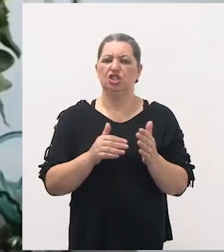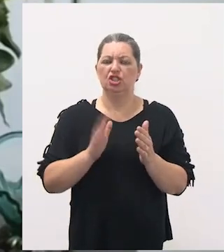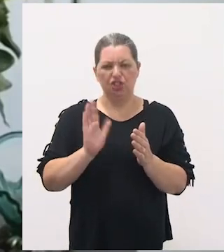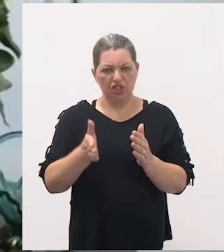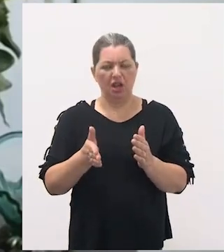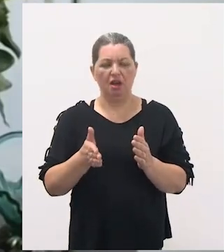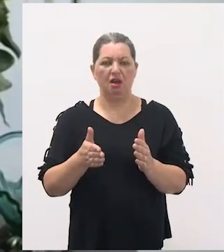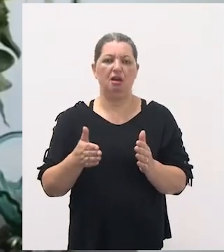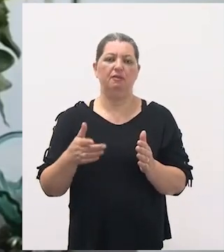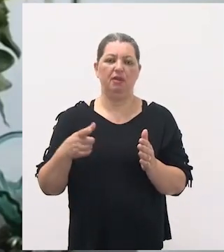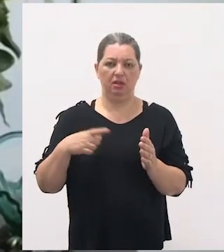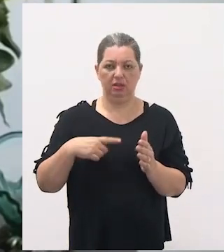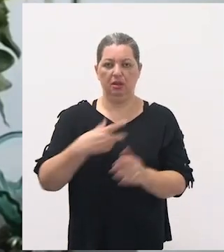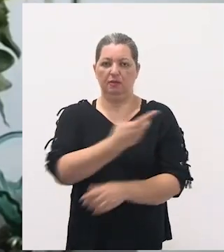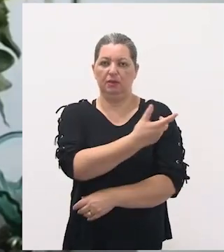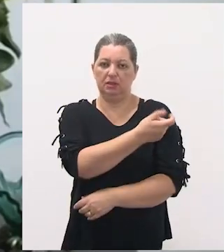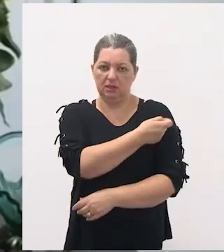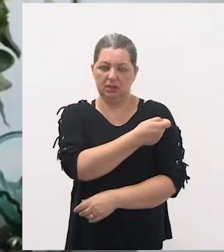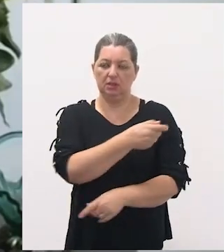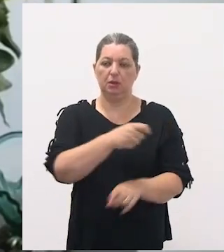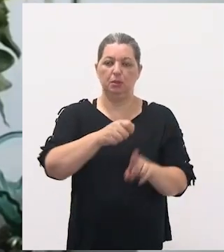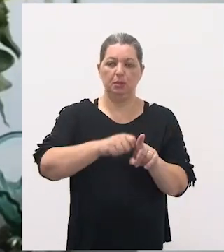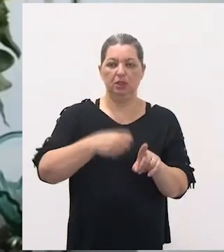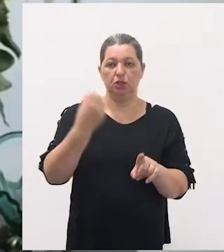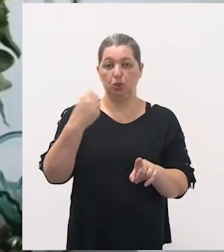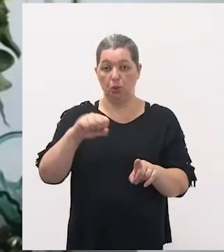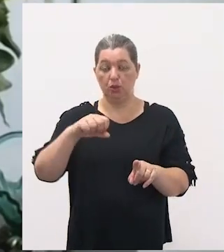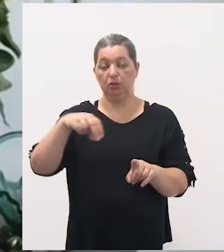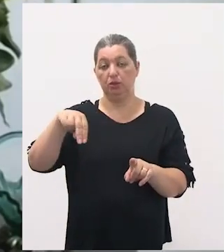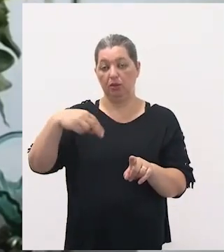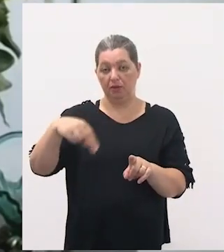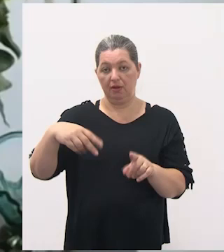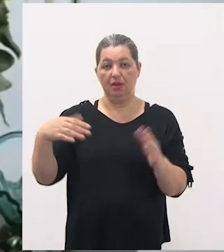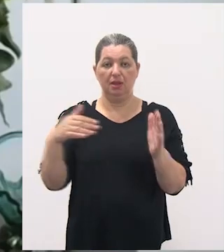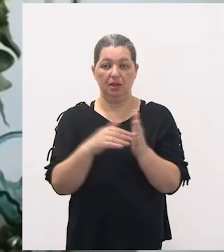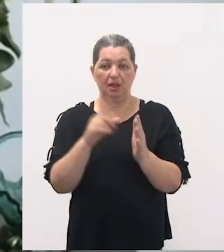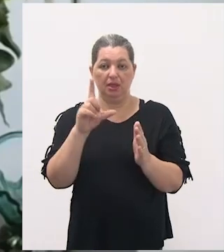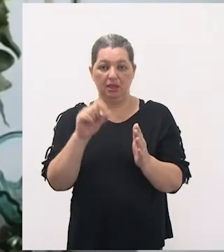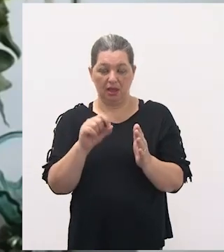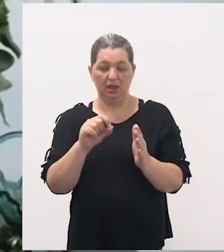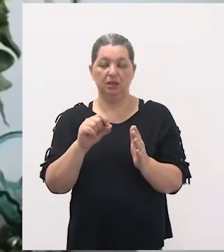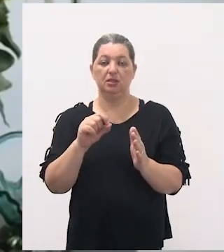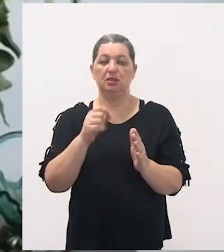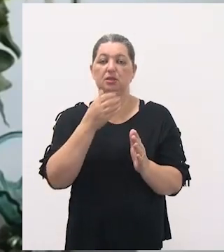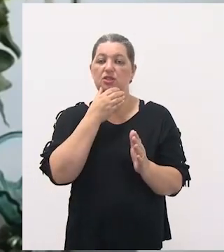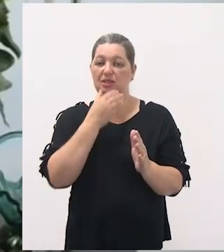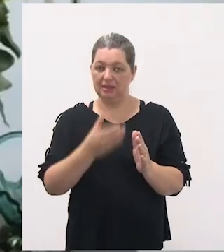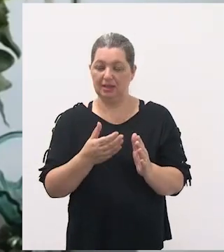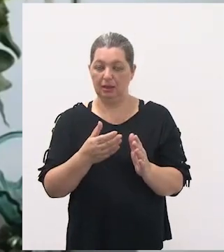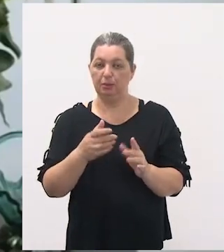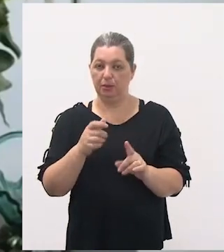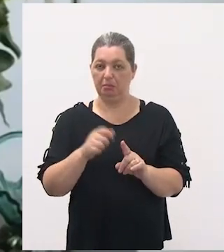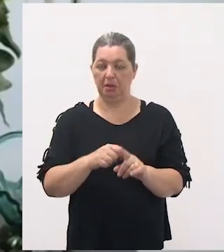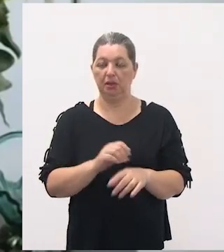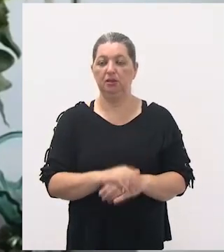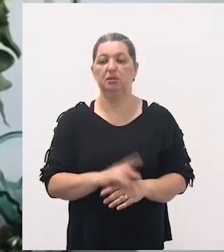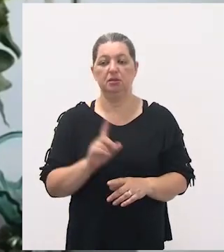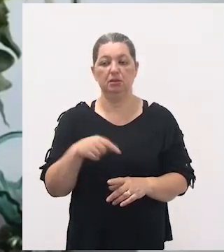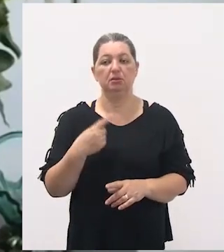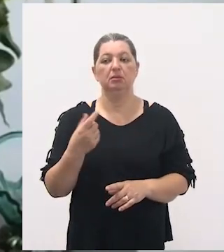tenhamos, então, a partir já de novembro, de 8 de novembro até 10 de dezembro, que nós possamos ter esses nossos